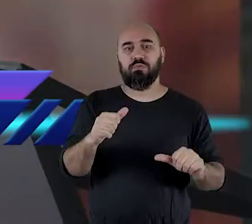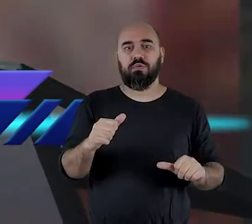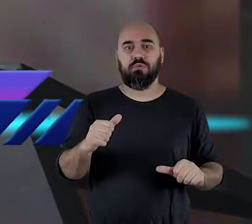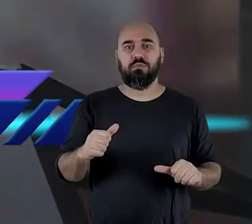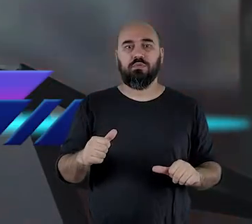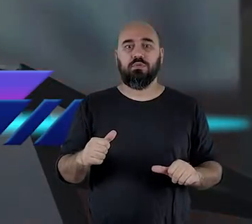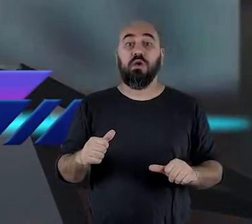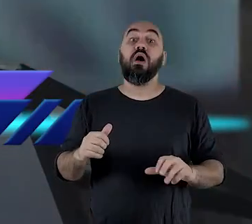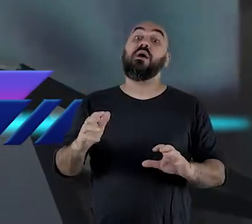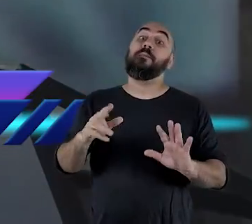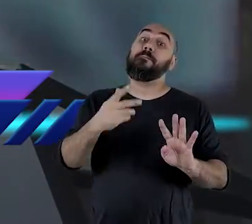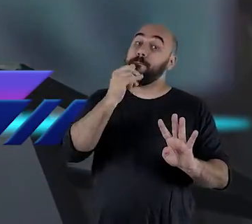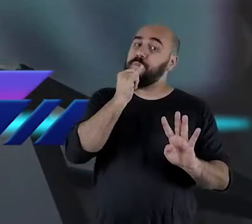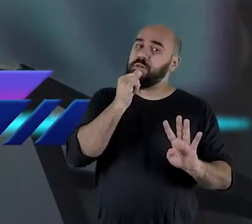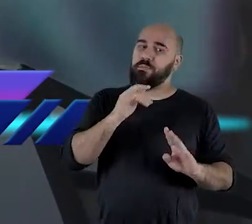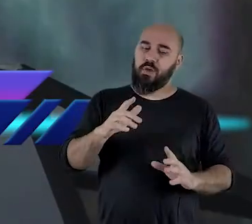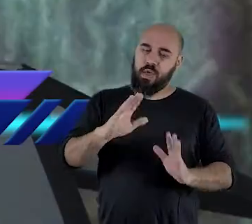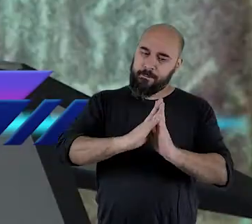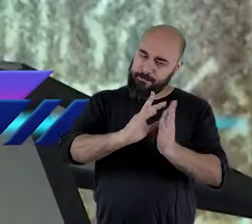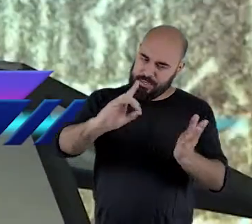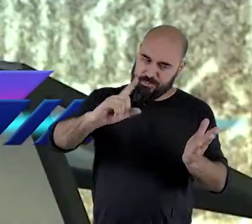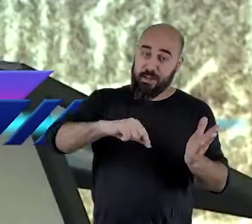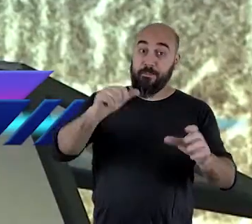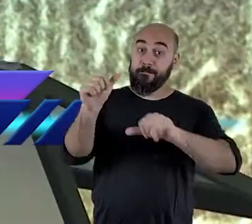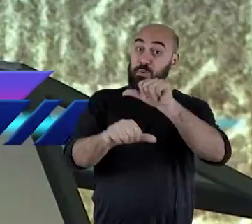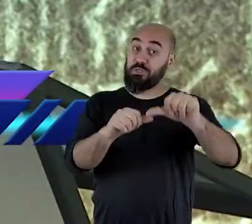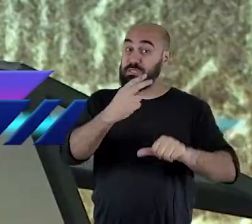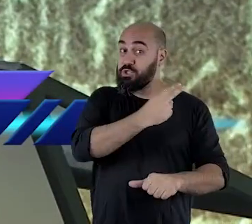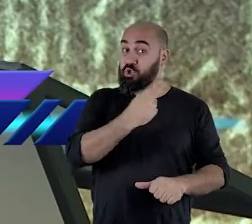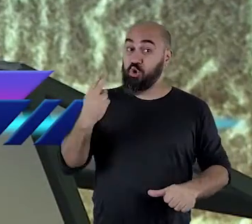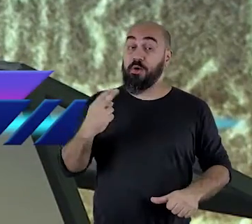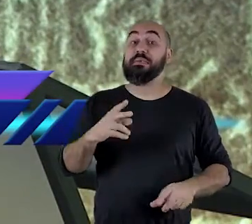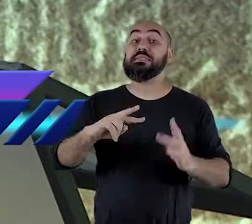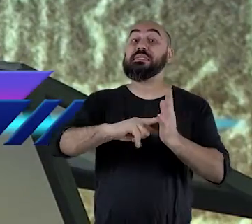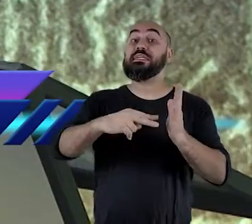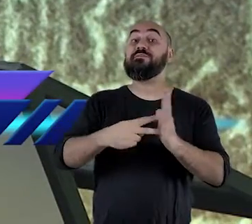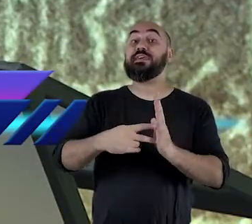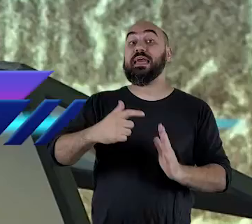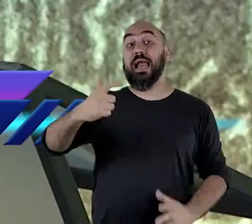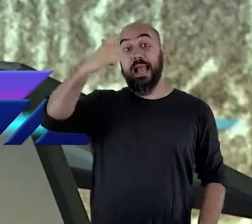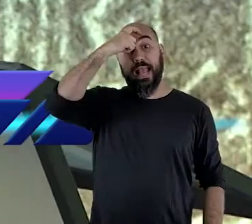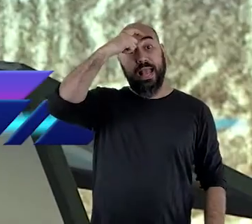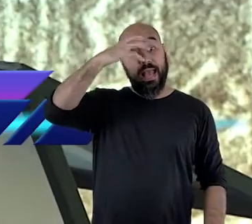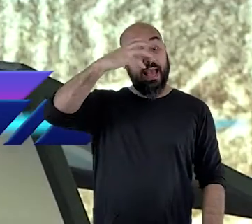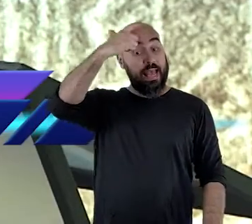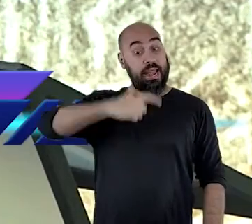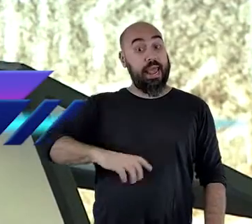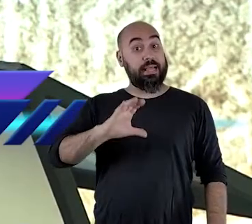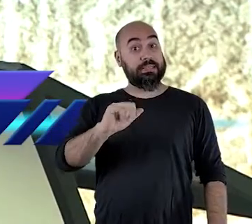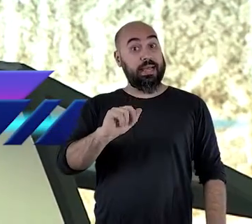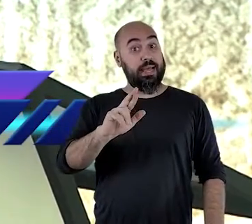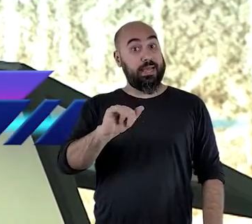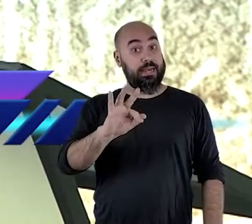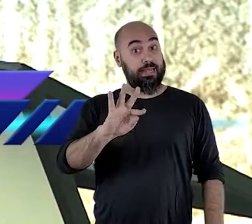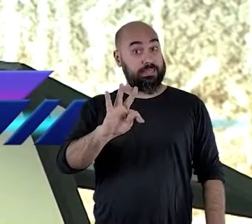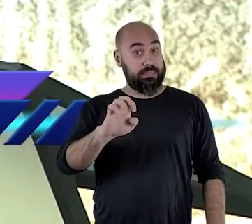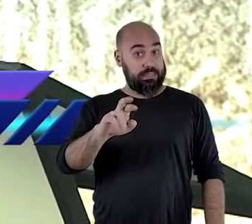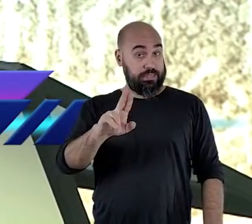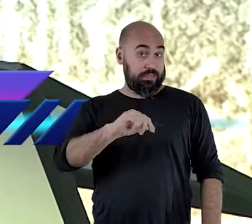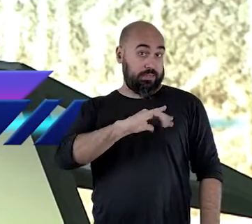significava uma mudança de caráter. E era exatamente isso que o rei tinha como